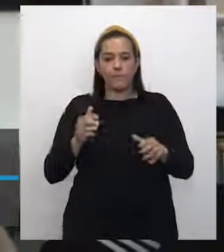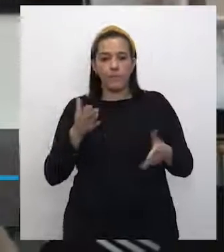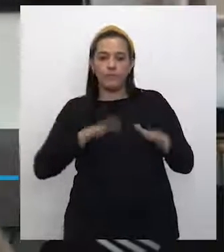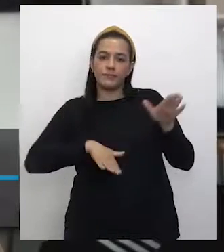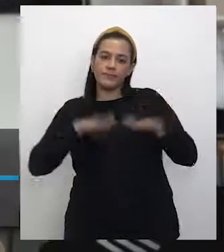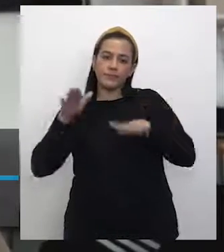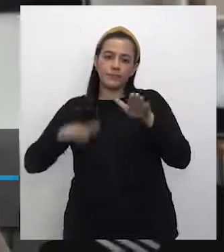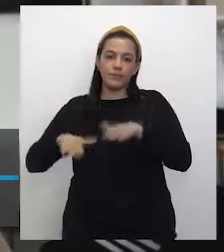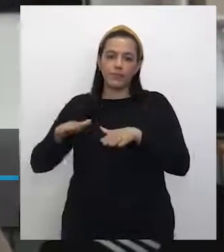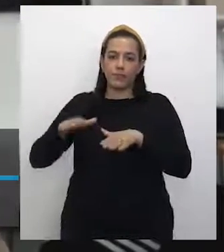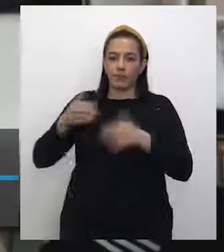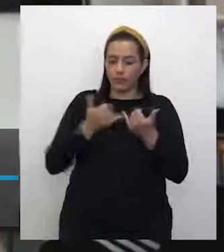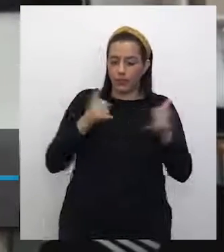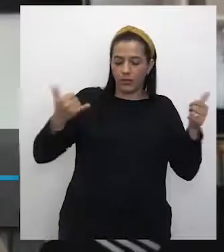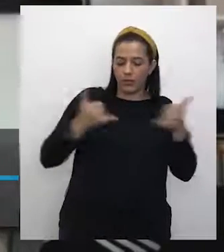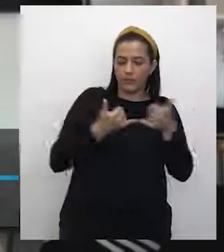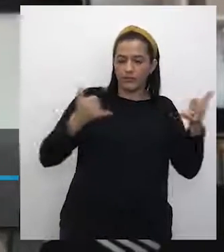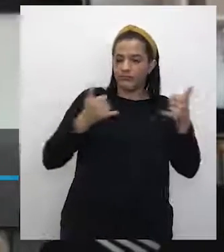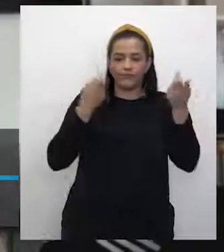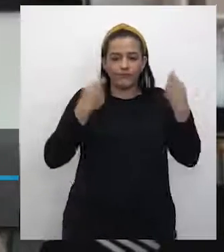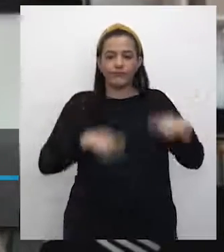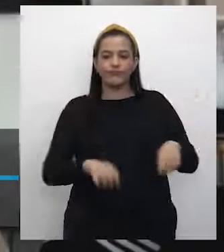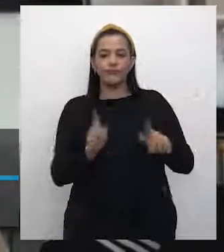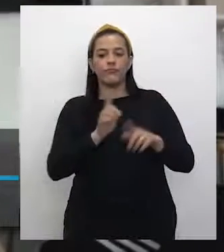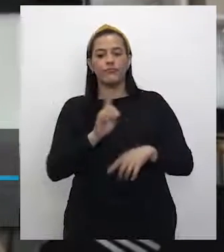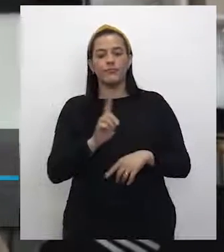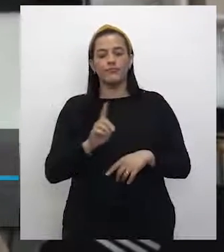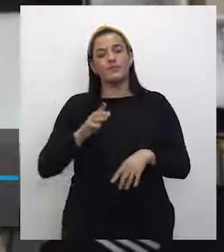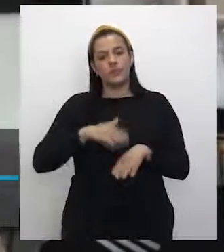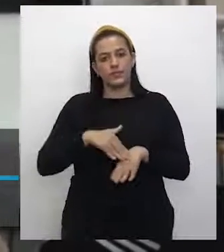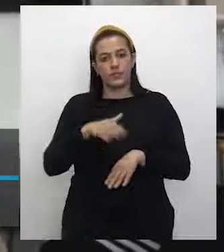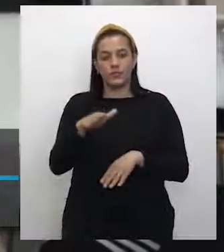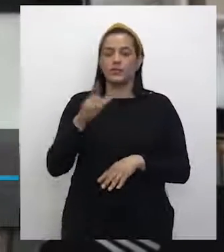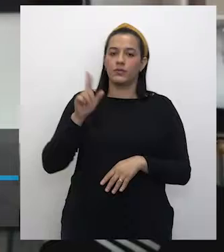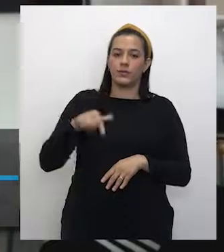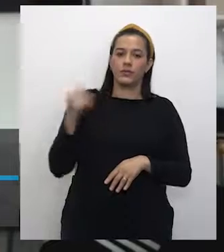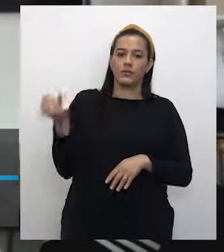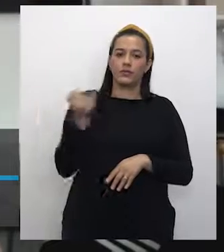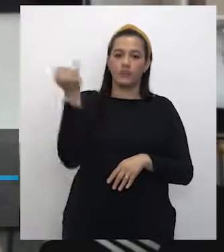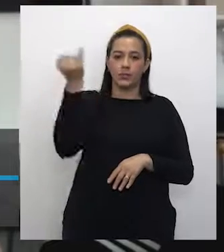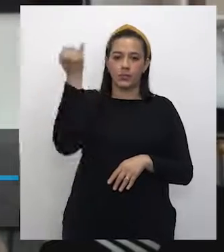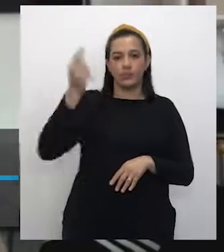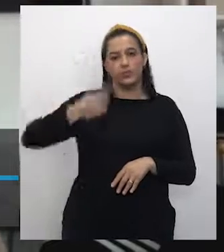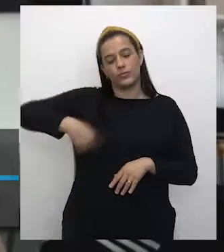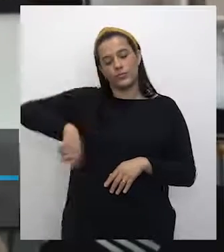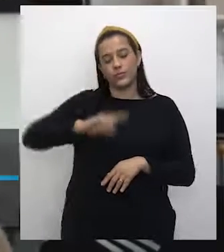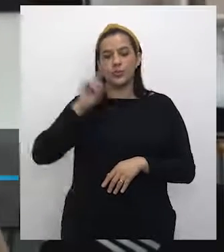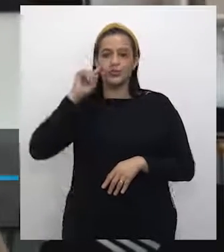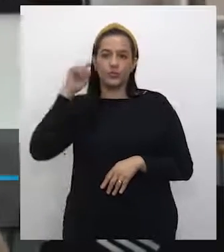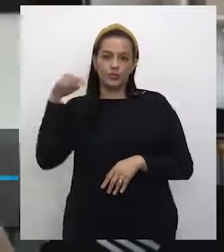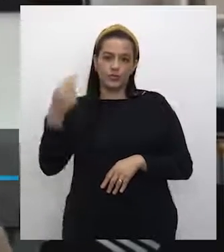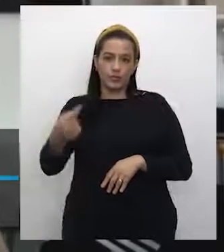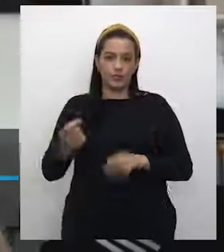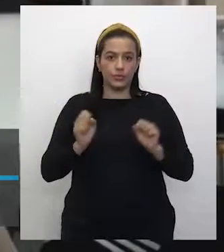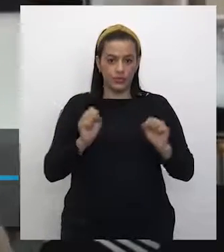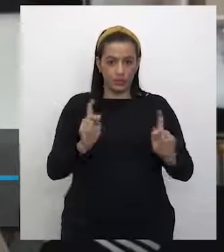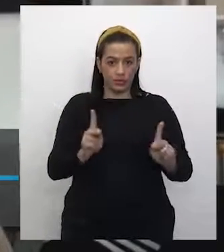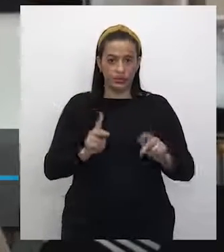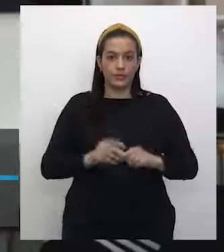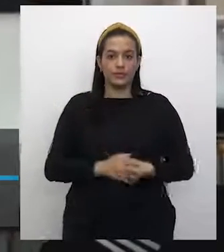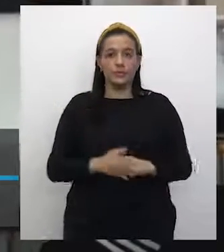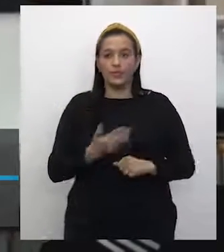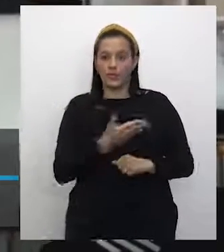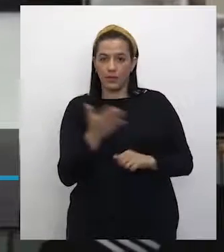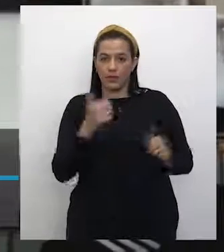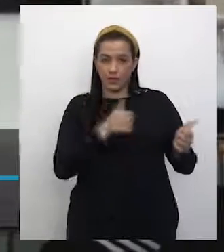elétrica, não é verdade? Então é um ponto bastante importante aí para o nosso dia a dia. Beleza? Tudo